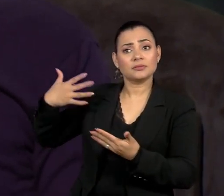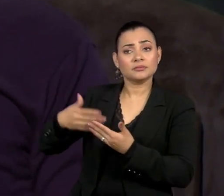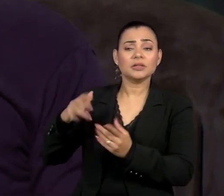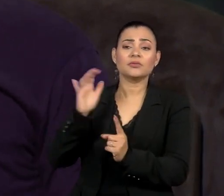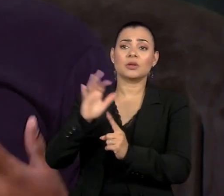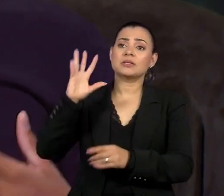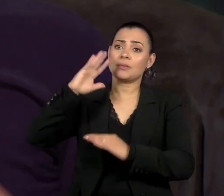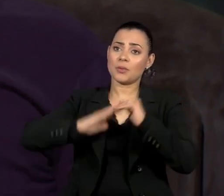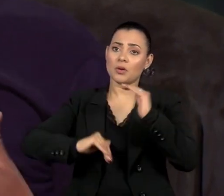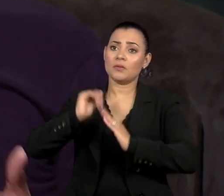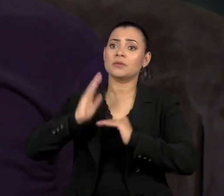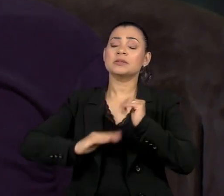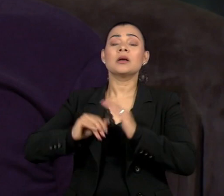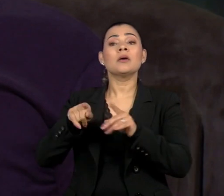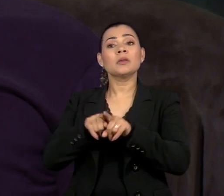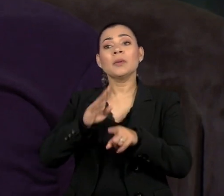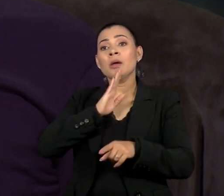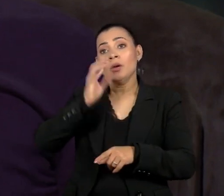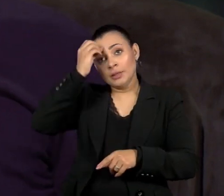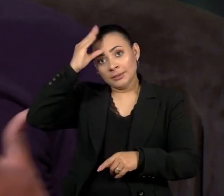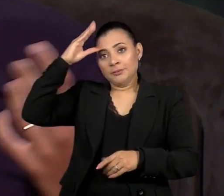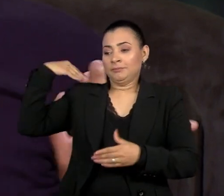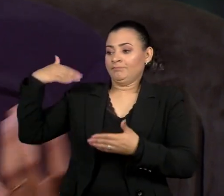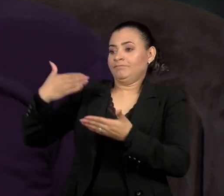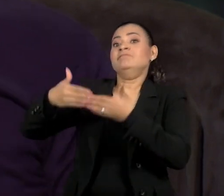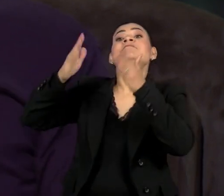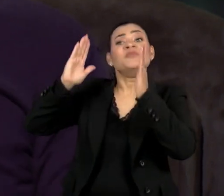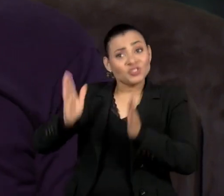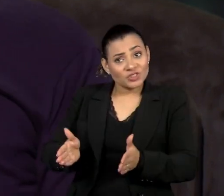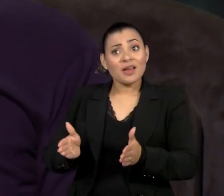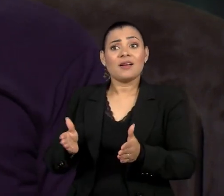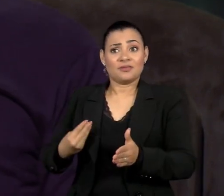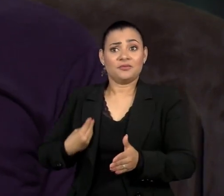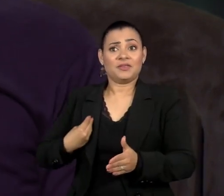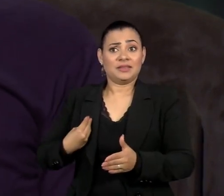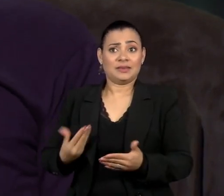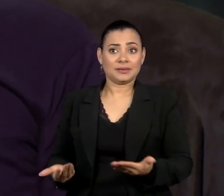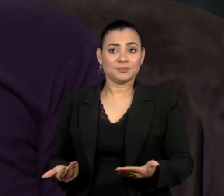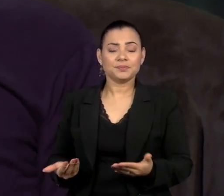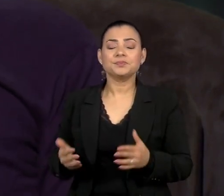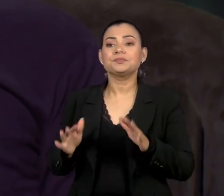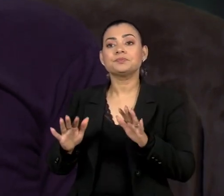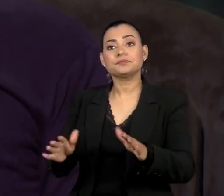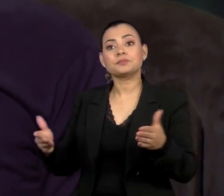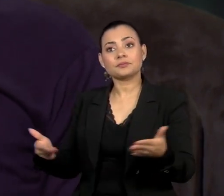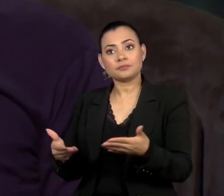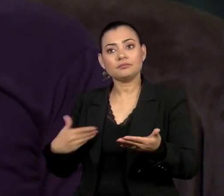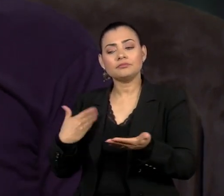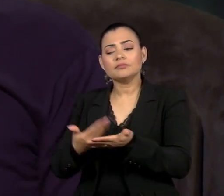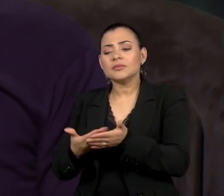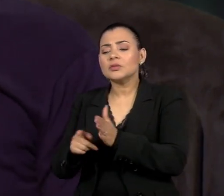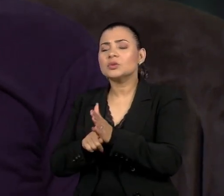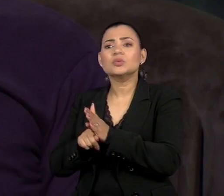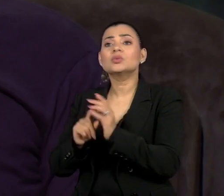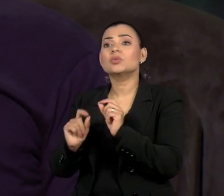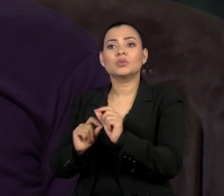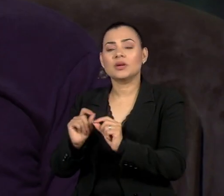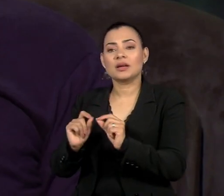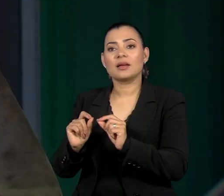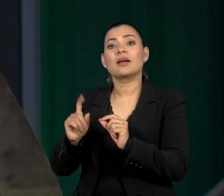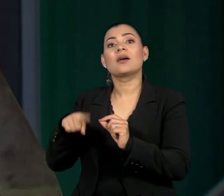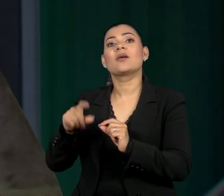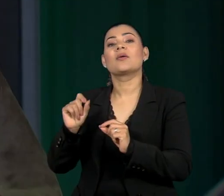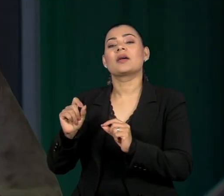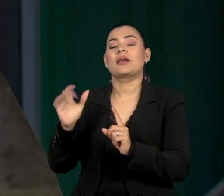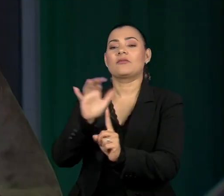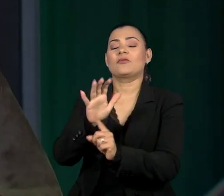diversos motivos e baseado em conhecimentos que ela foi construindo e coisas que ela foi recebendo ao longo da vida. Hoje a gente estuda muito o impacto dos vieses inconscientes